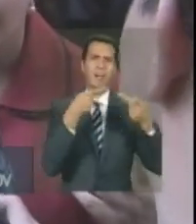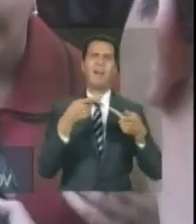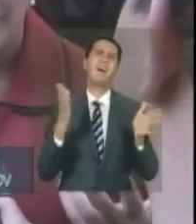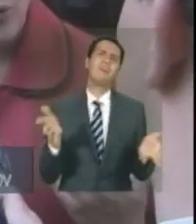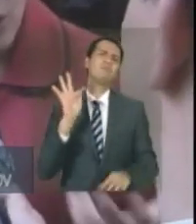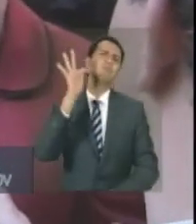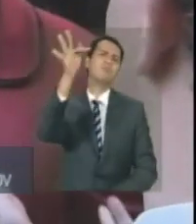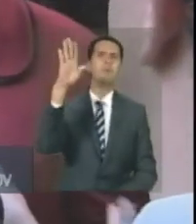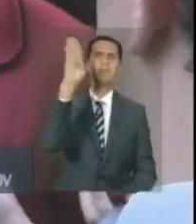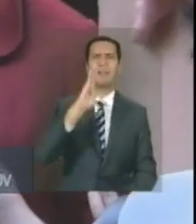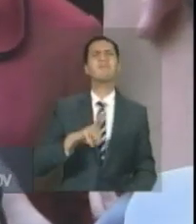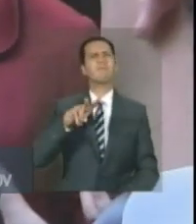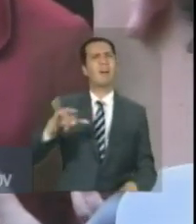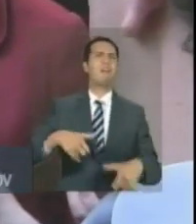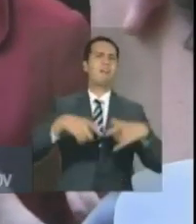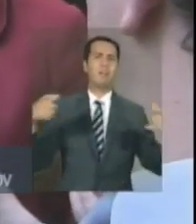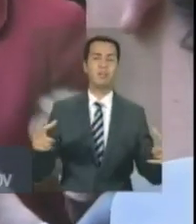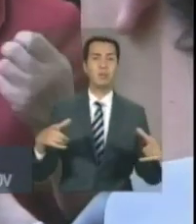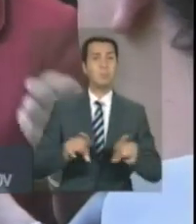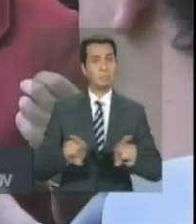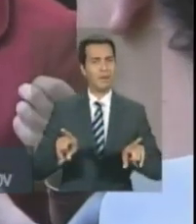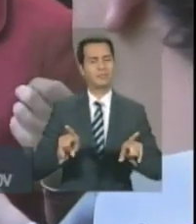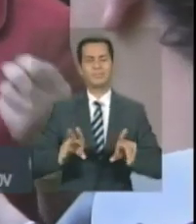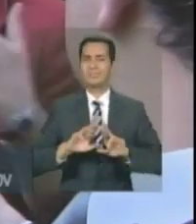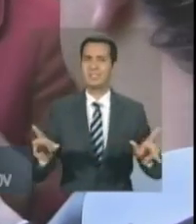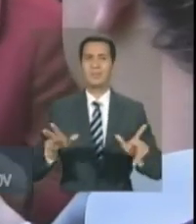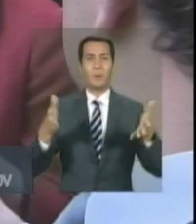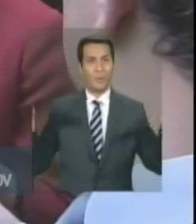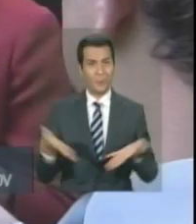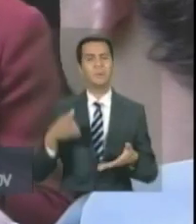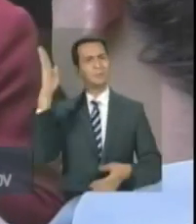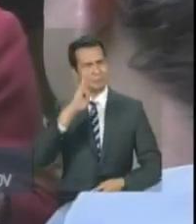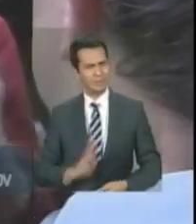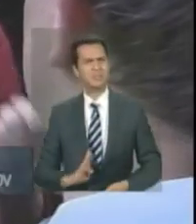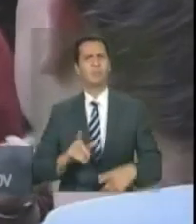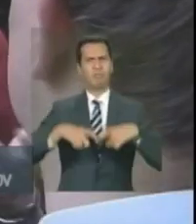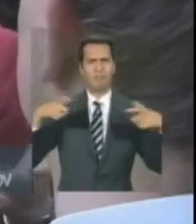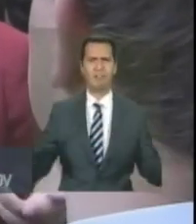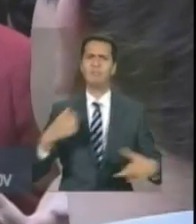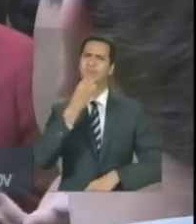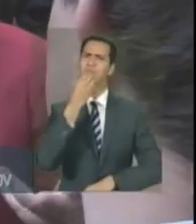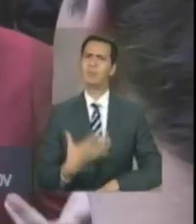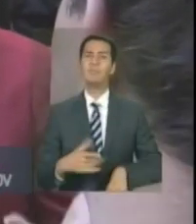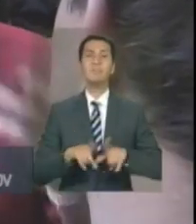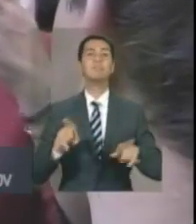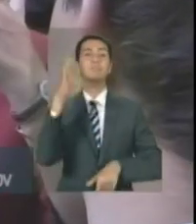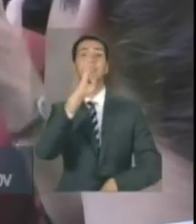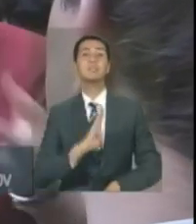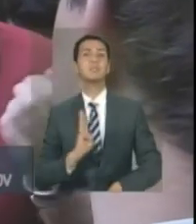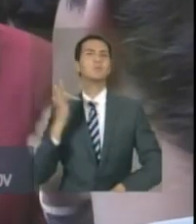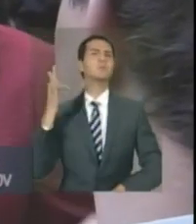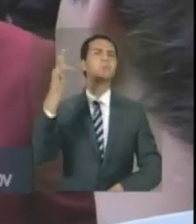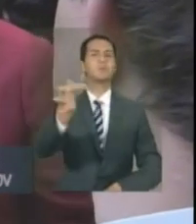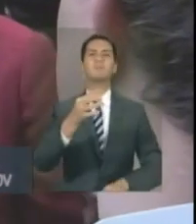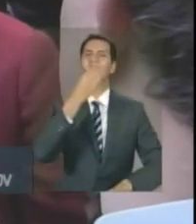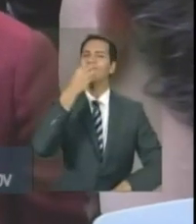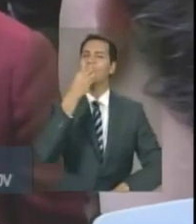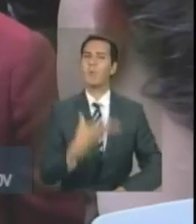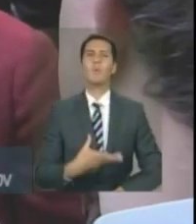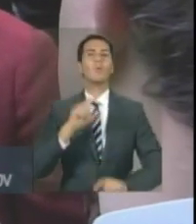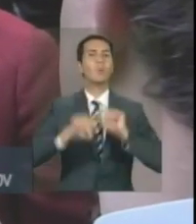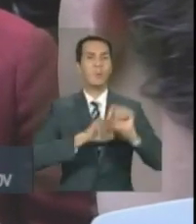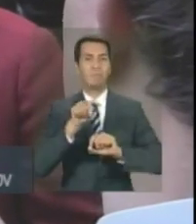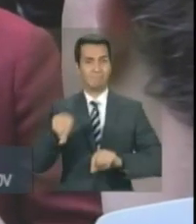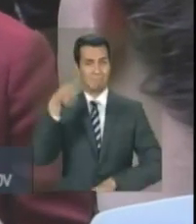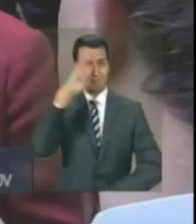grande. Hoje o país é um país grande, é um país generoso, mas ele é o país do futuro no sentido de que ele dá uma mensagem